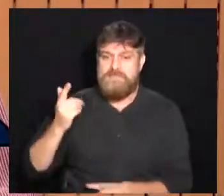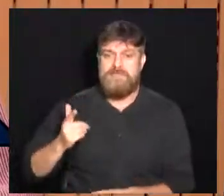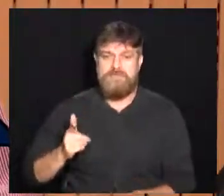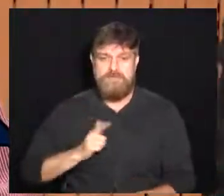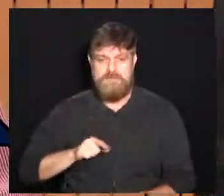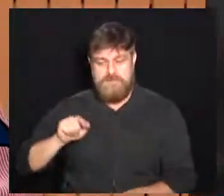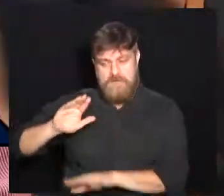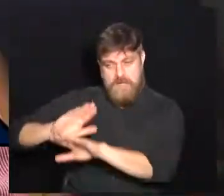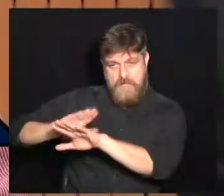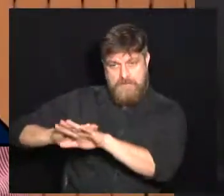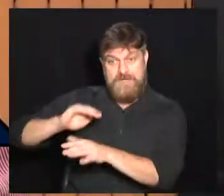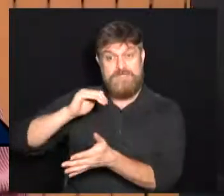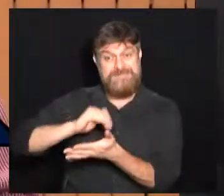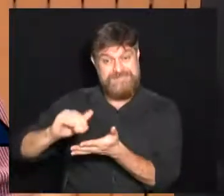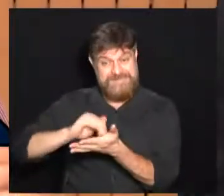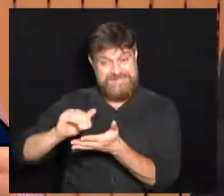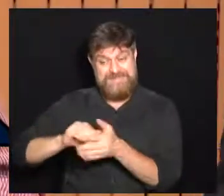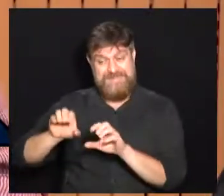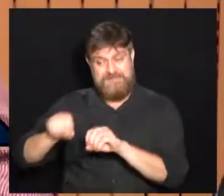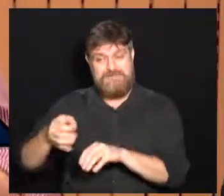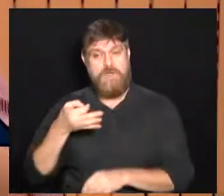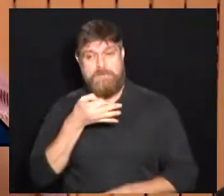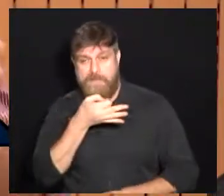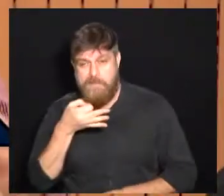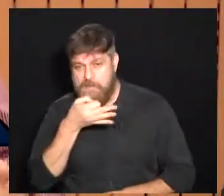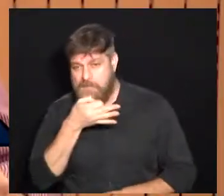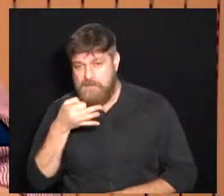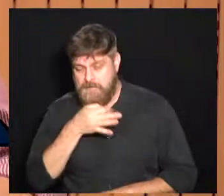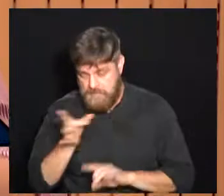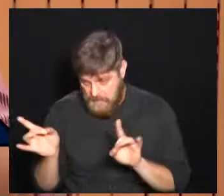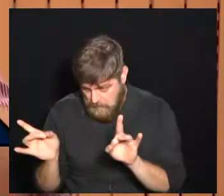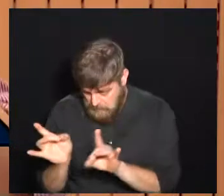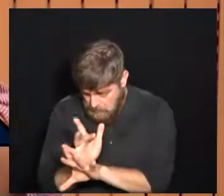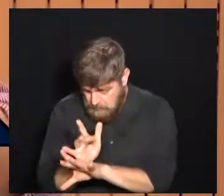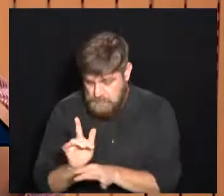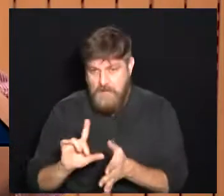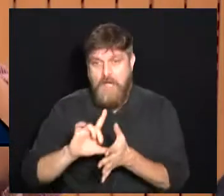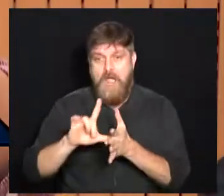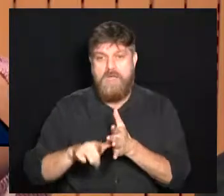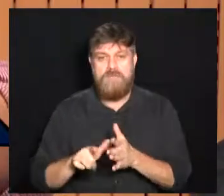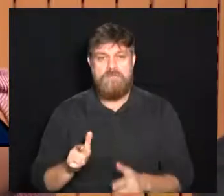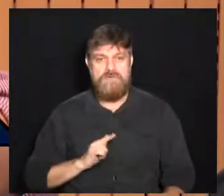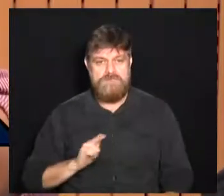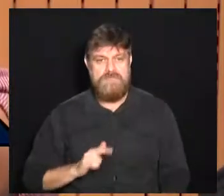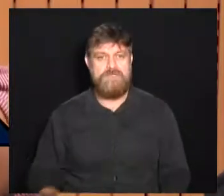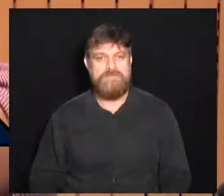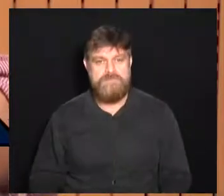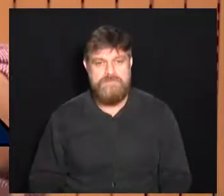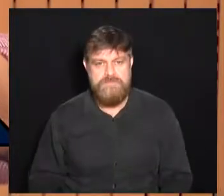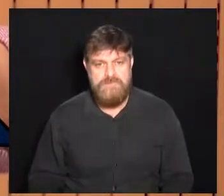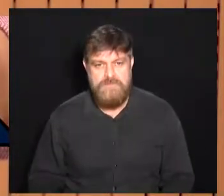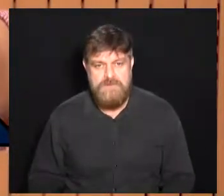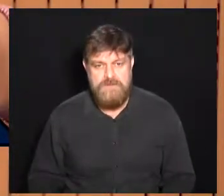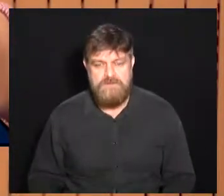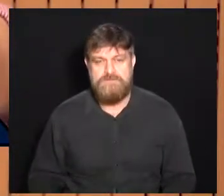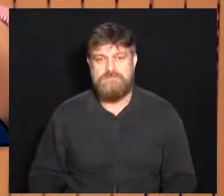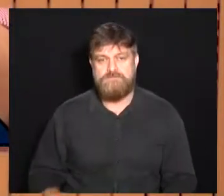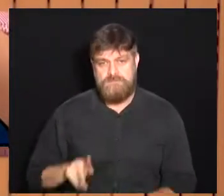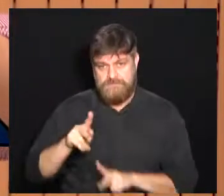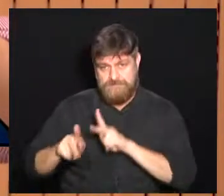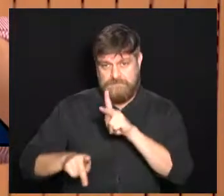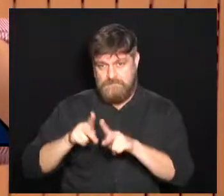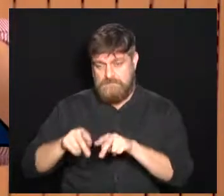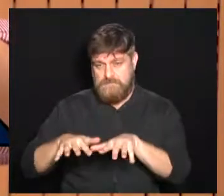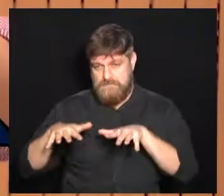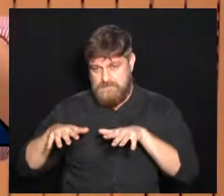encaminhamentos da Secretaria de Educação, e logo depois nós vamos então submeter a questionamentos, num